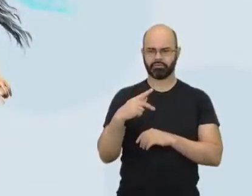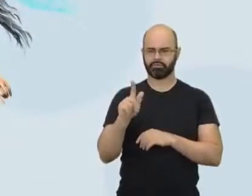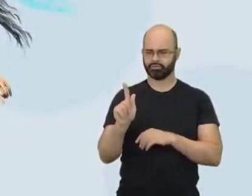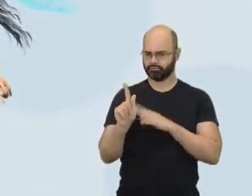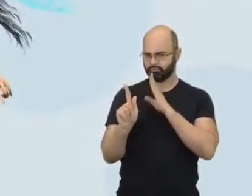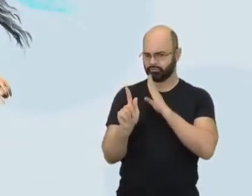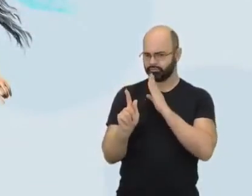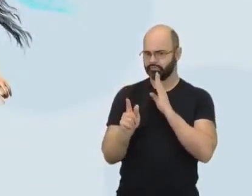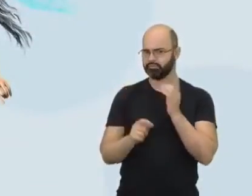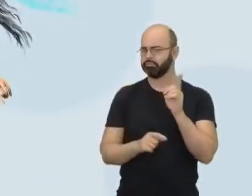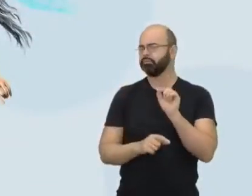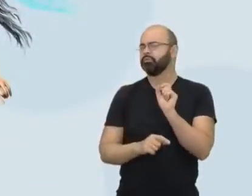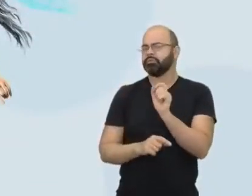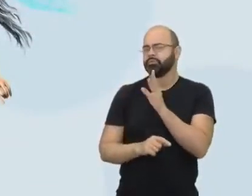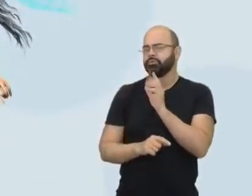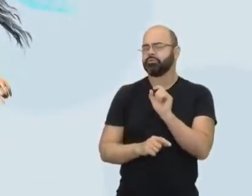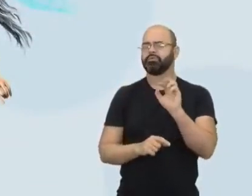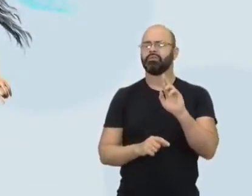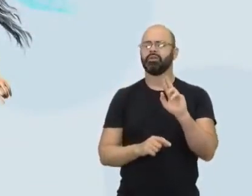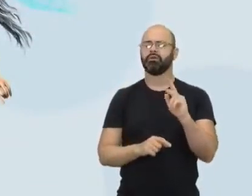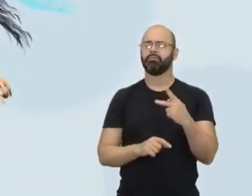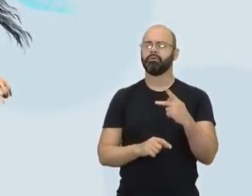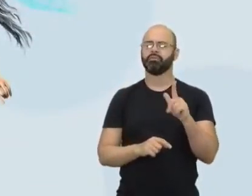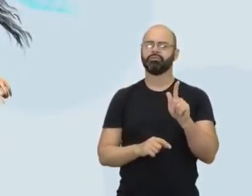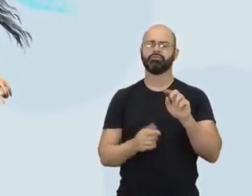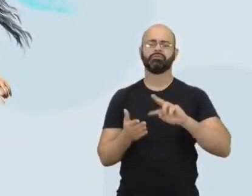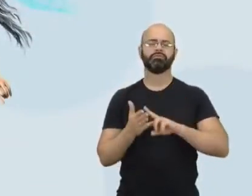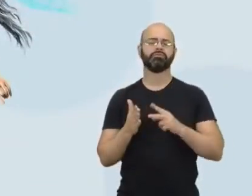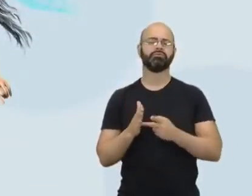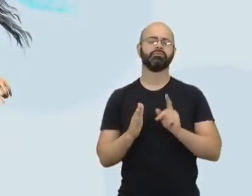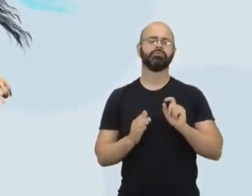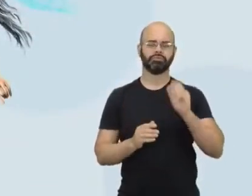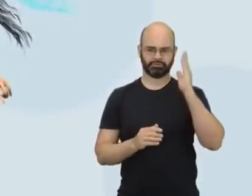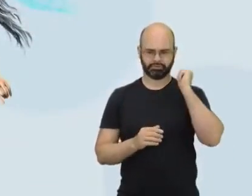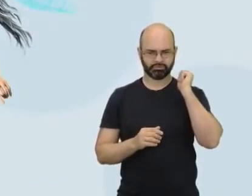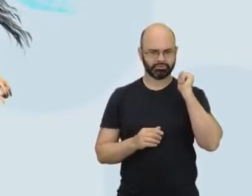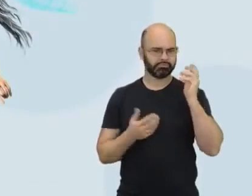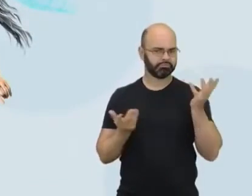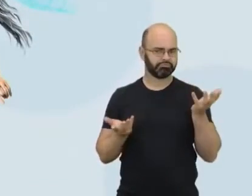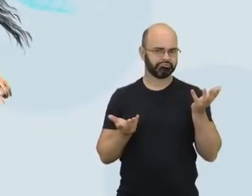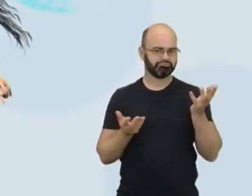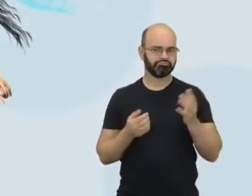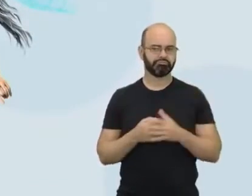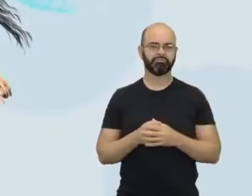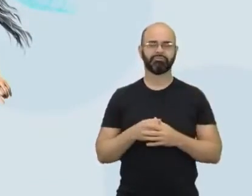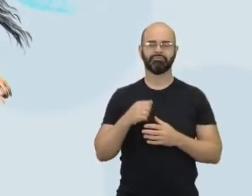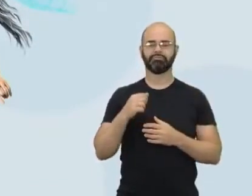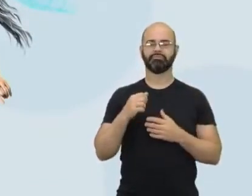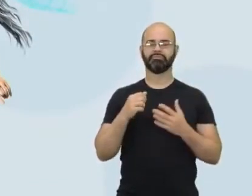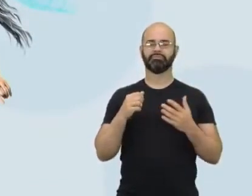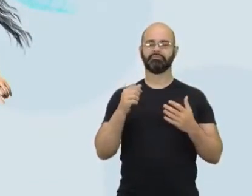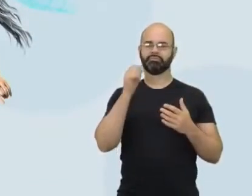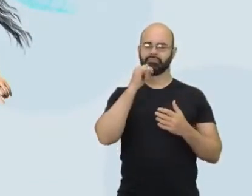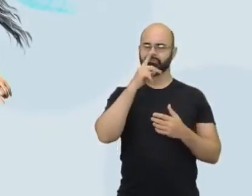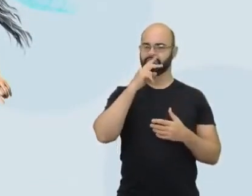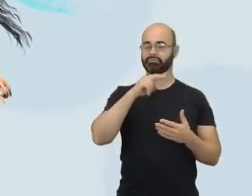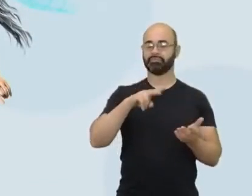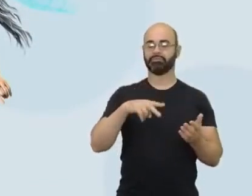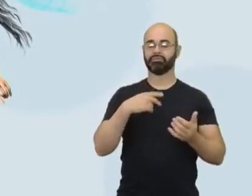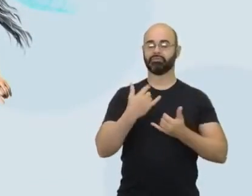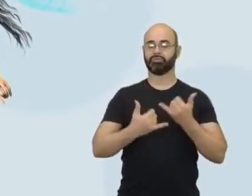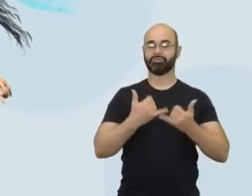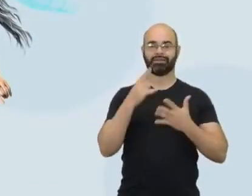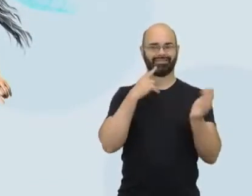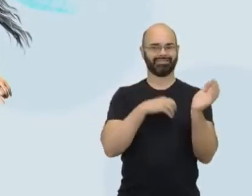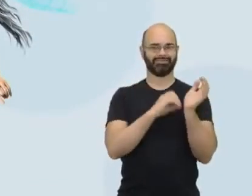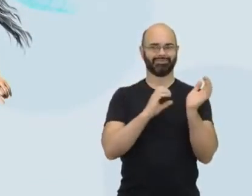vocês conhecem, o que vocês sabem sobre esse tema? RPG, tá? Tem aí uma vertente de um jogo, ó, o spoiler, que